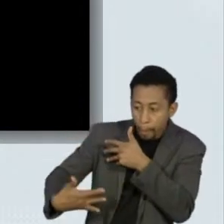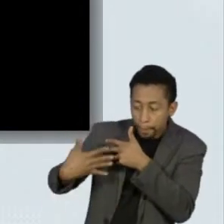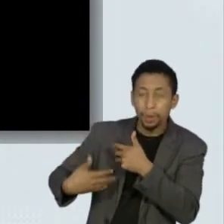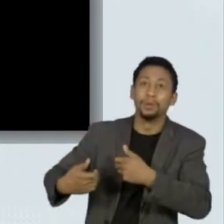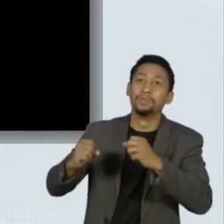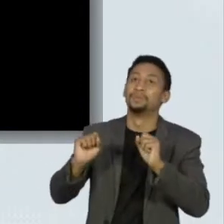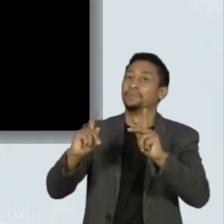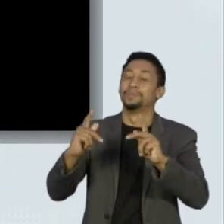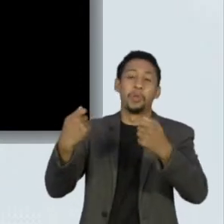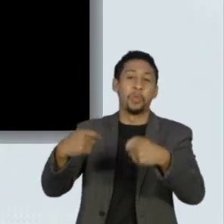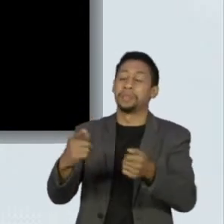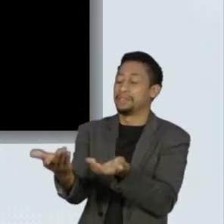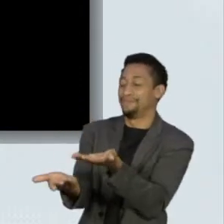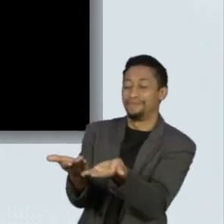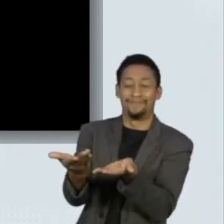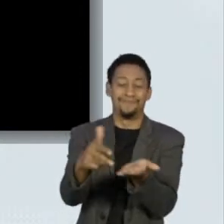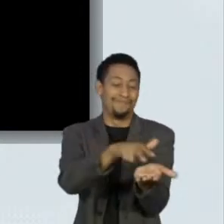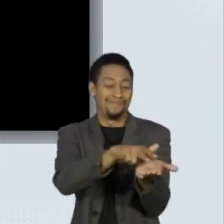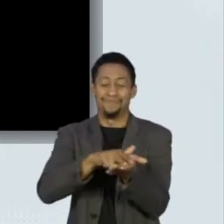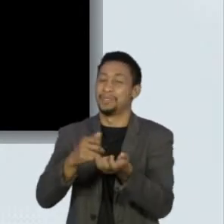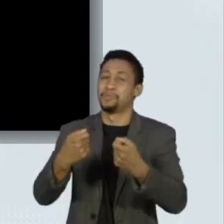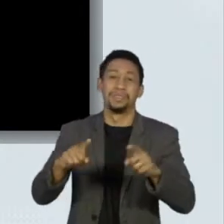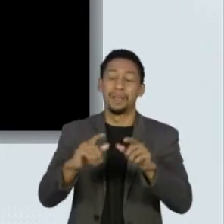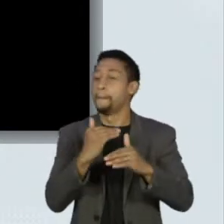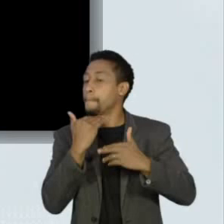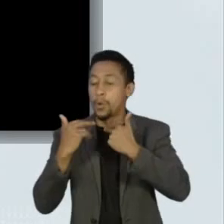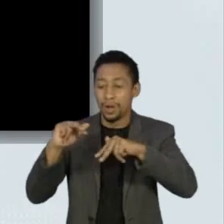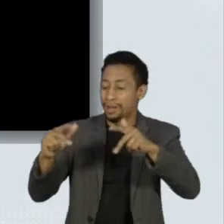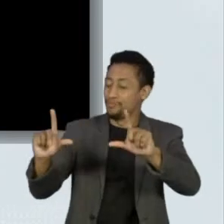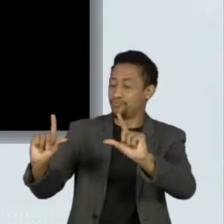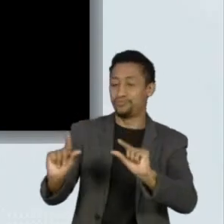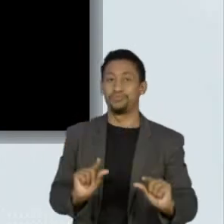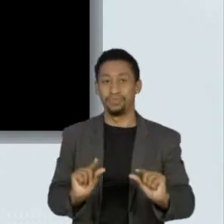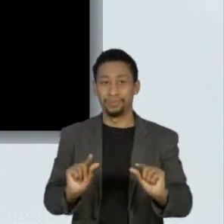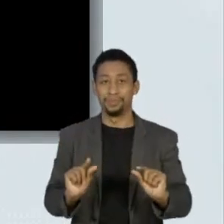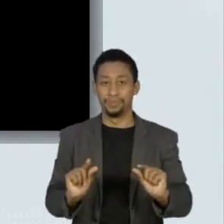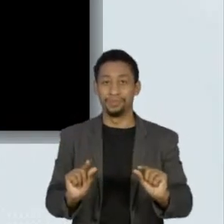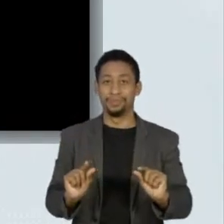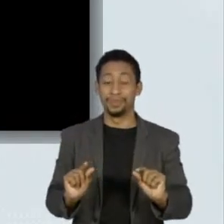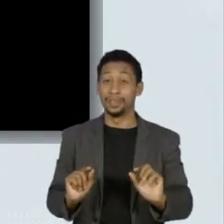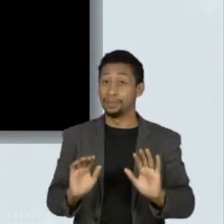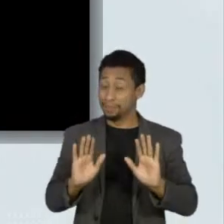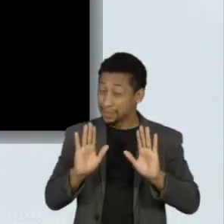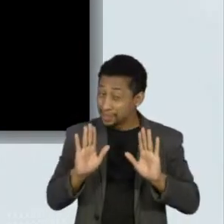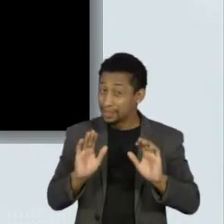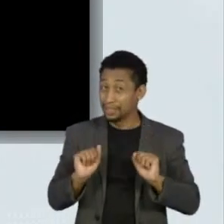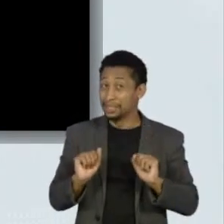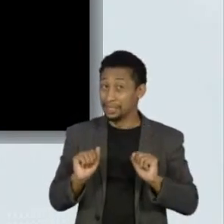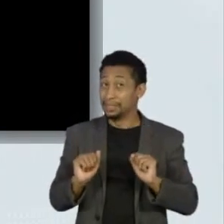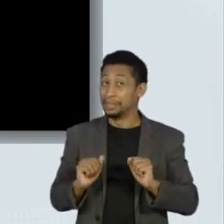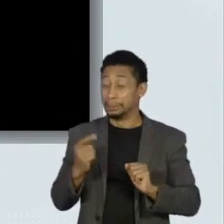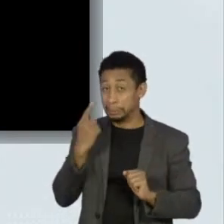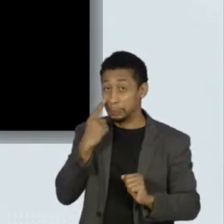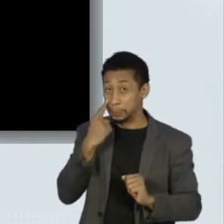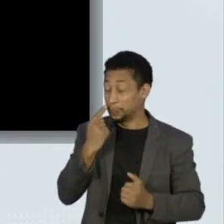e menos ainda de falecer por causa da Covid. Mas se a gente colocasse o limiar